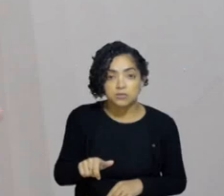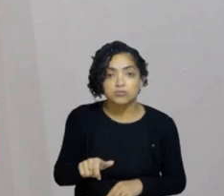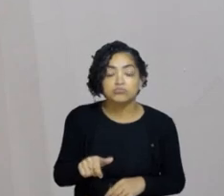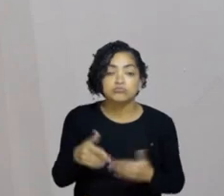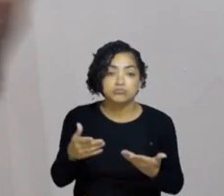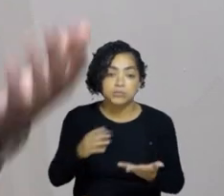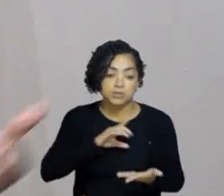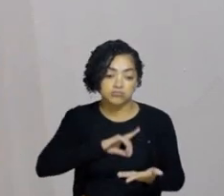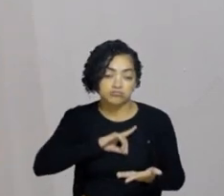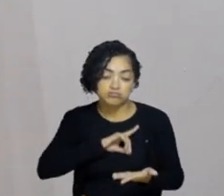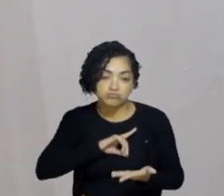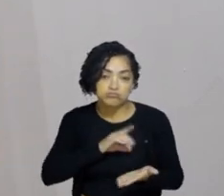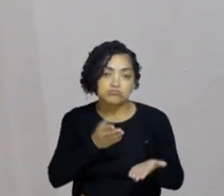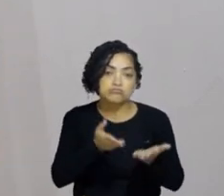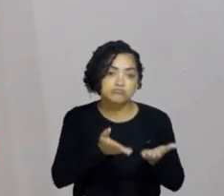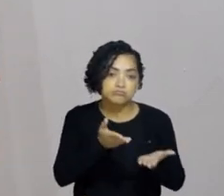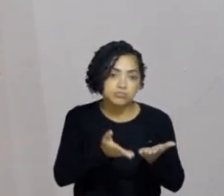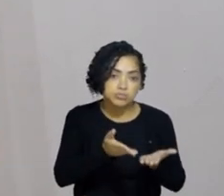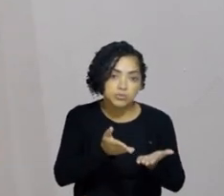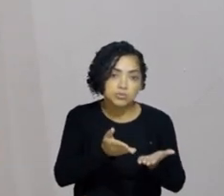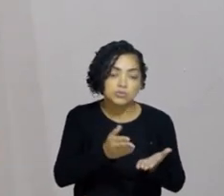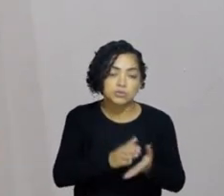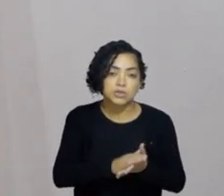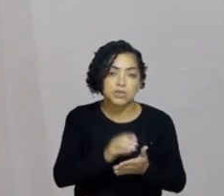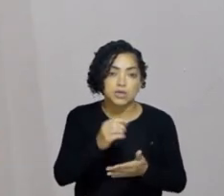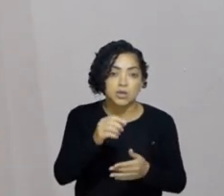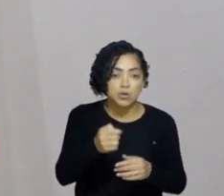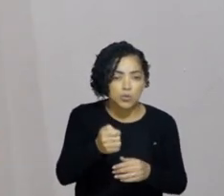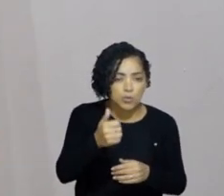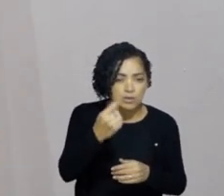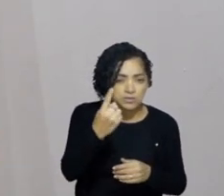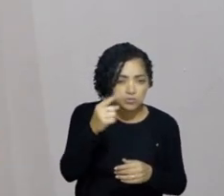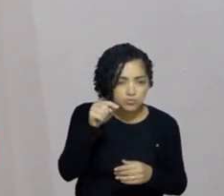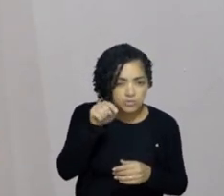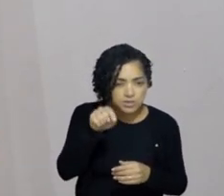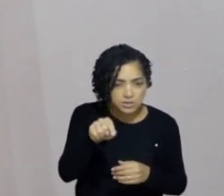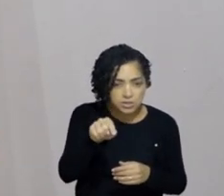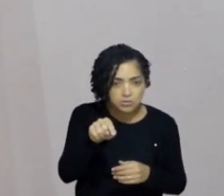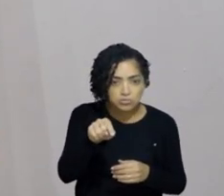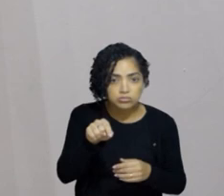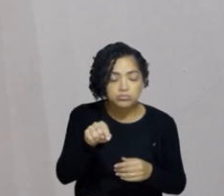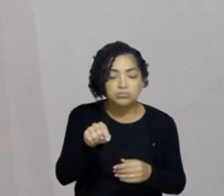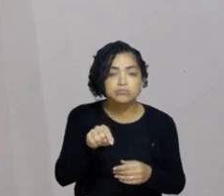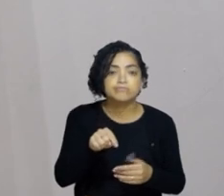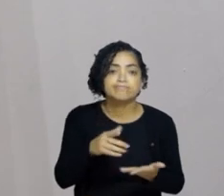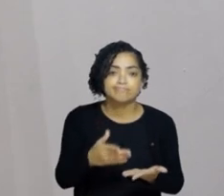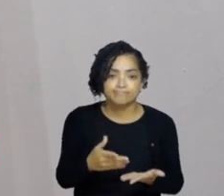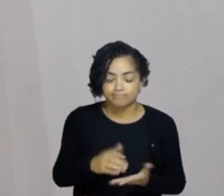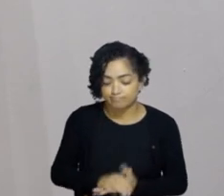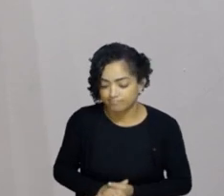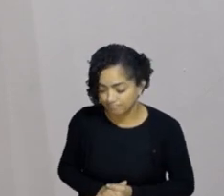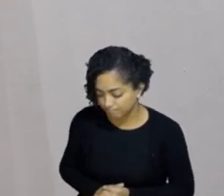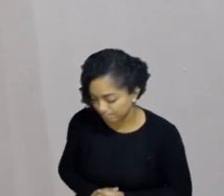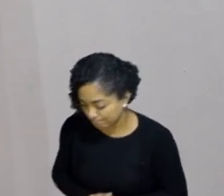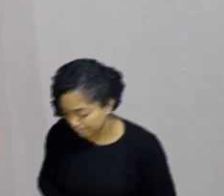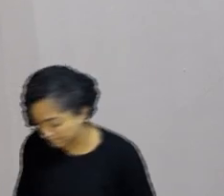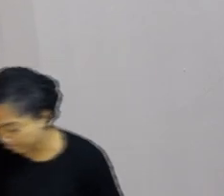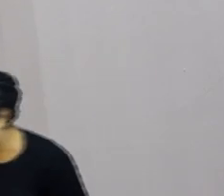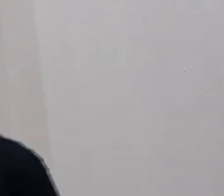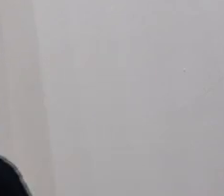de polícia, porque quase 1 milhão de pessoas só em registro de ocorrência em Santa Catarina. E esse